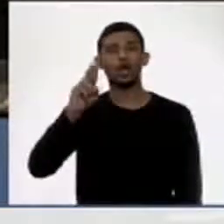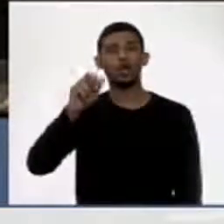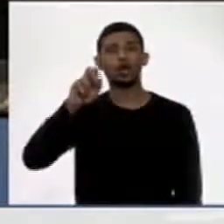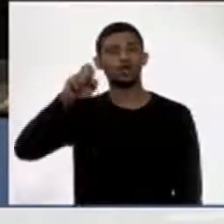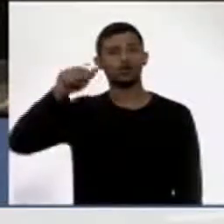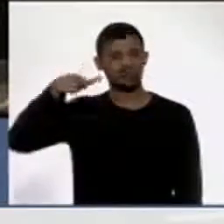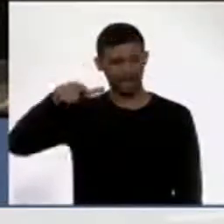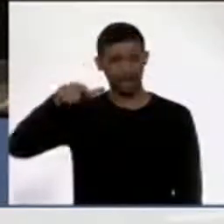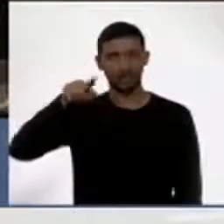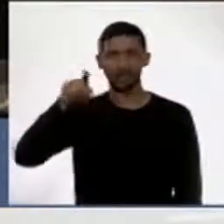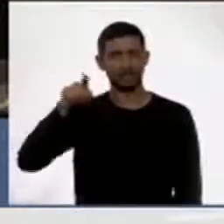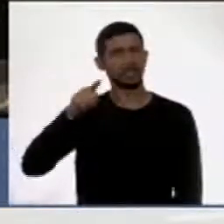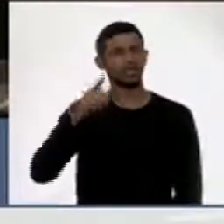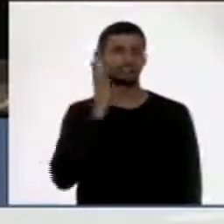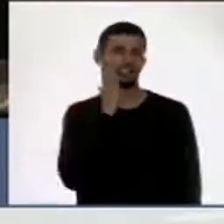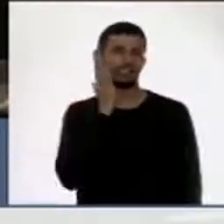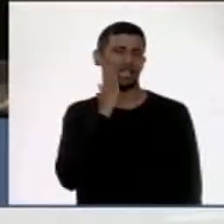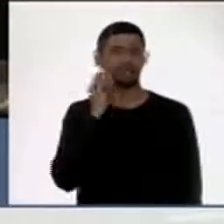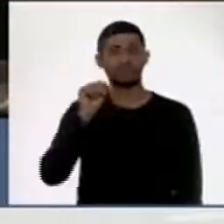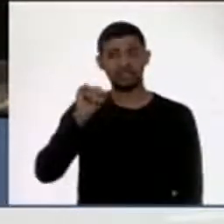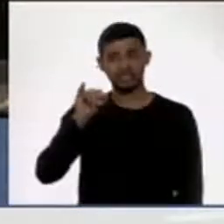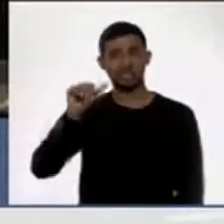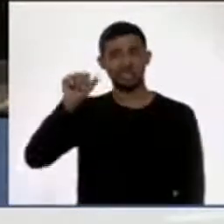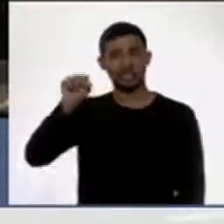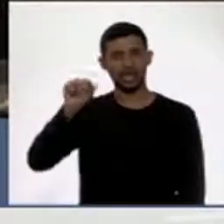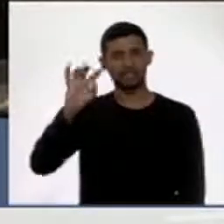Supremo investiga,